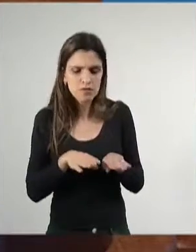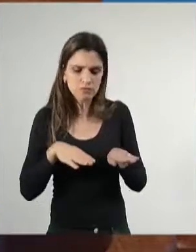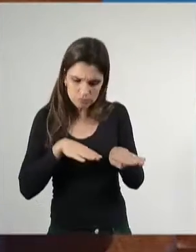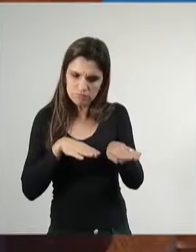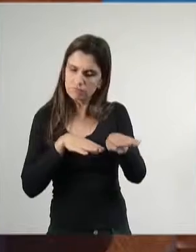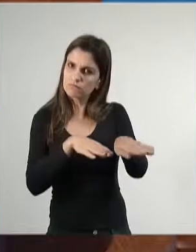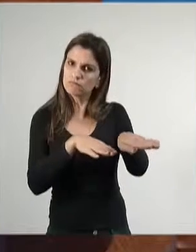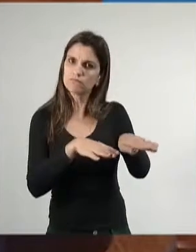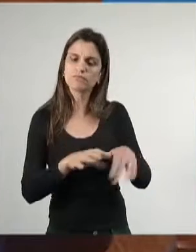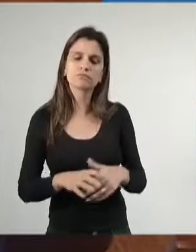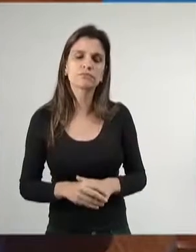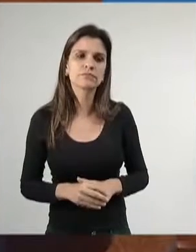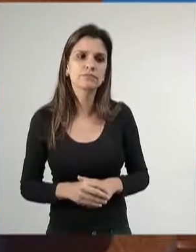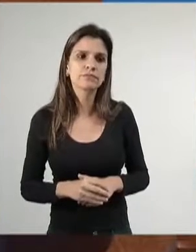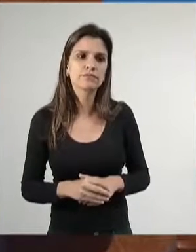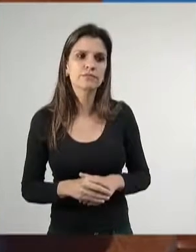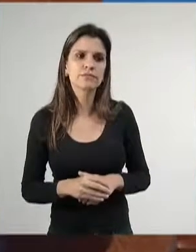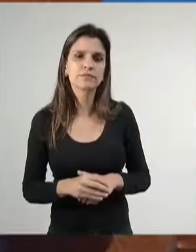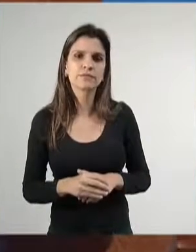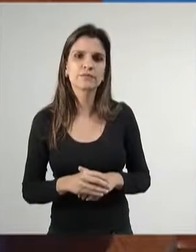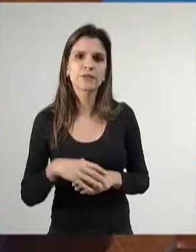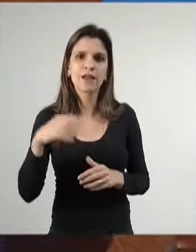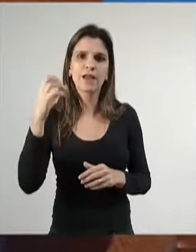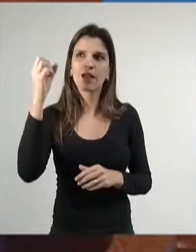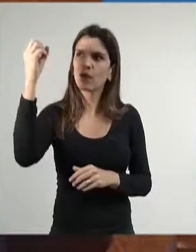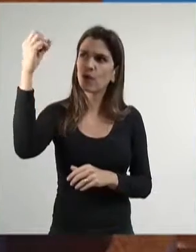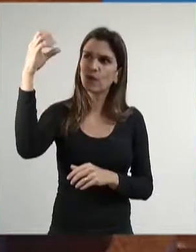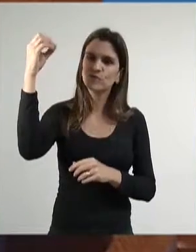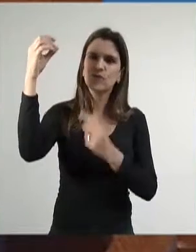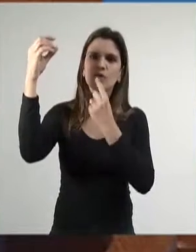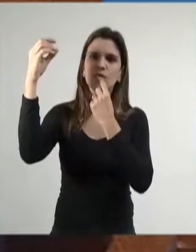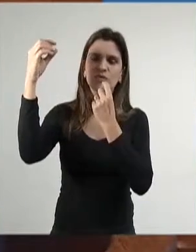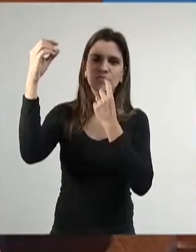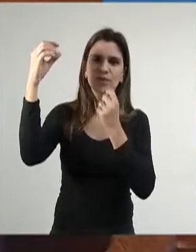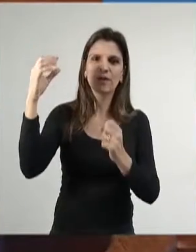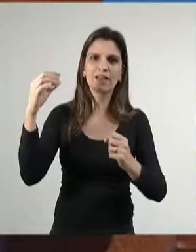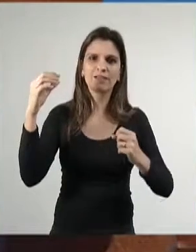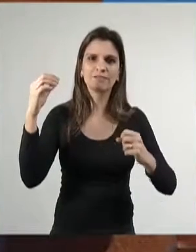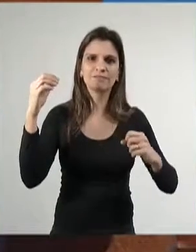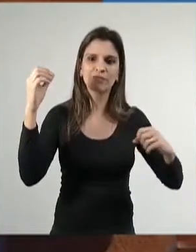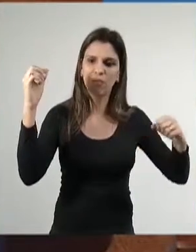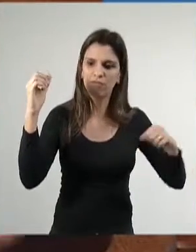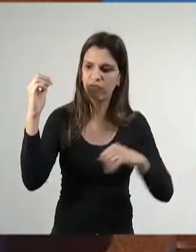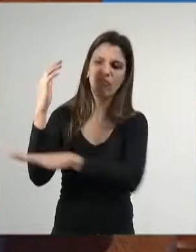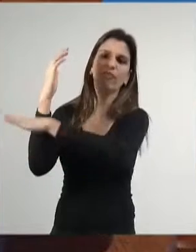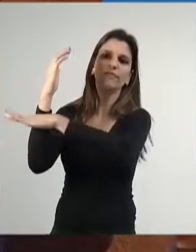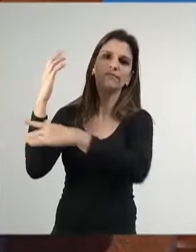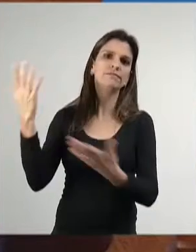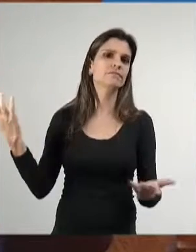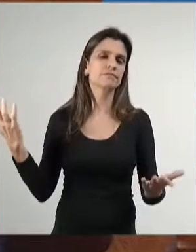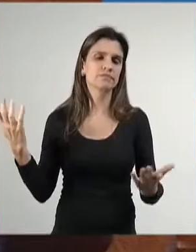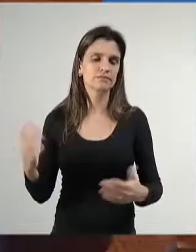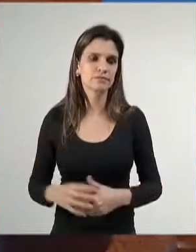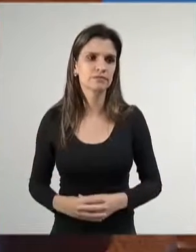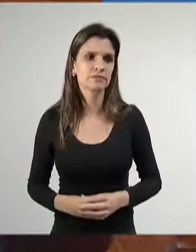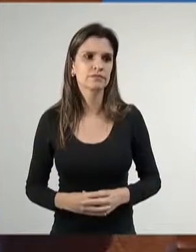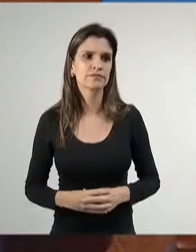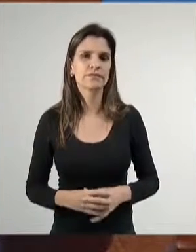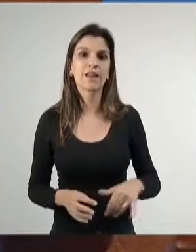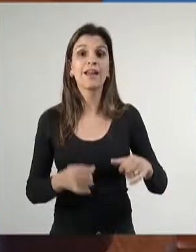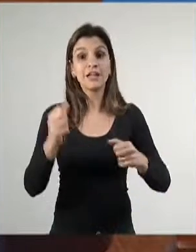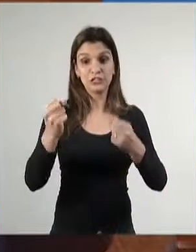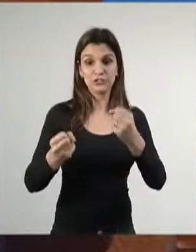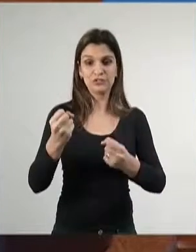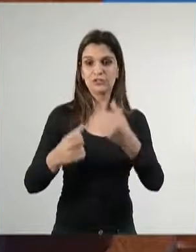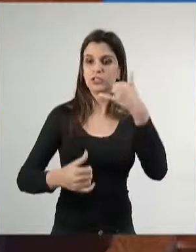não adentrar um sinal que está fechado, enfim, não usar celular durante o momento que